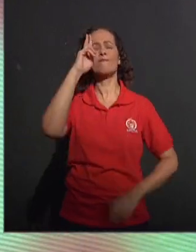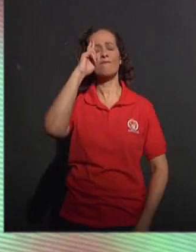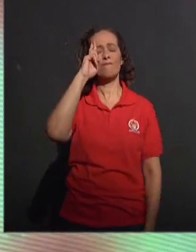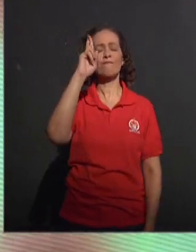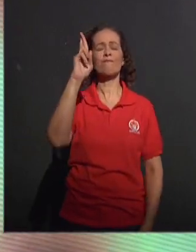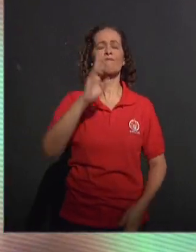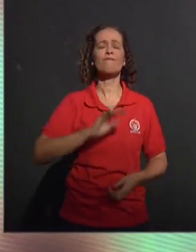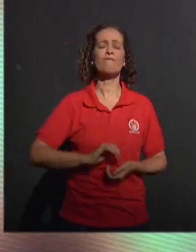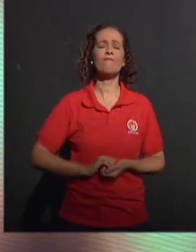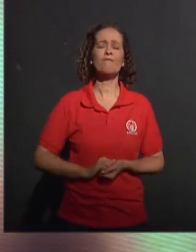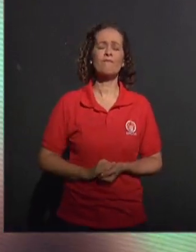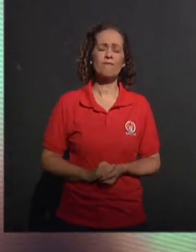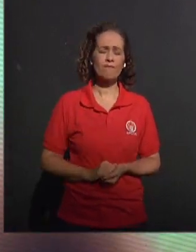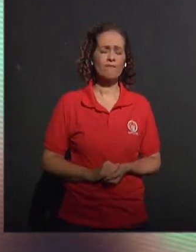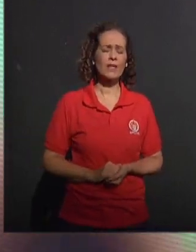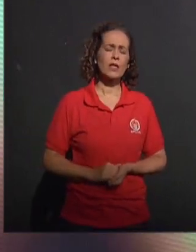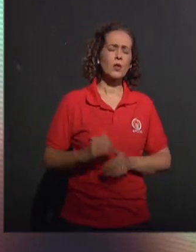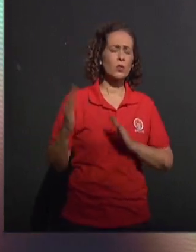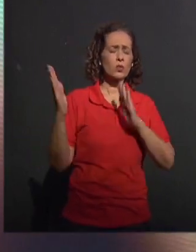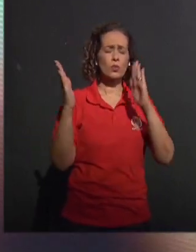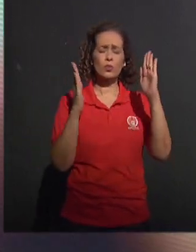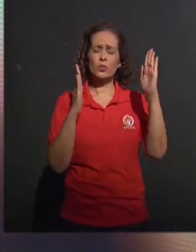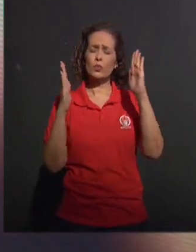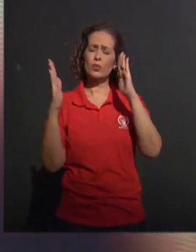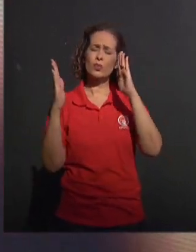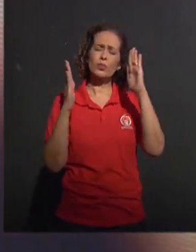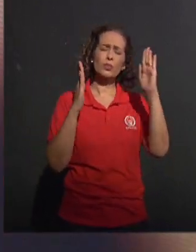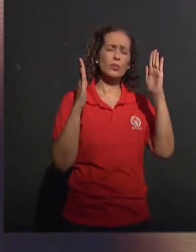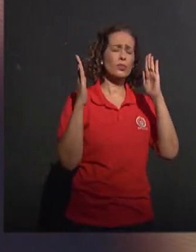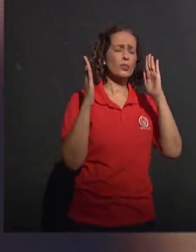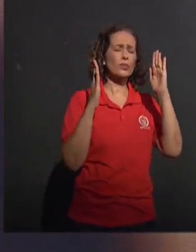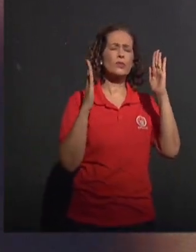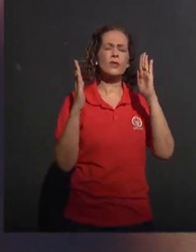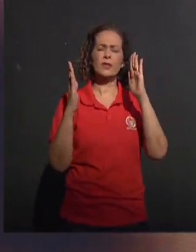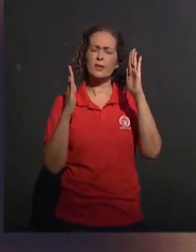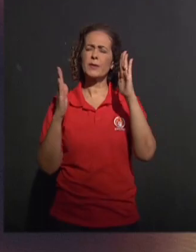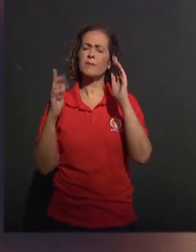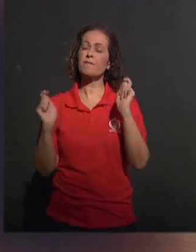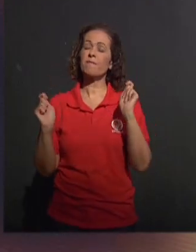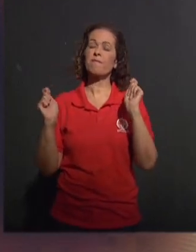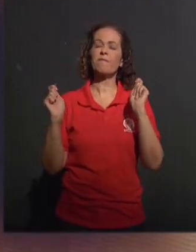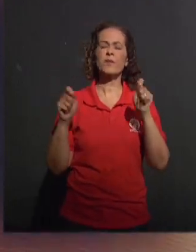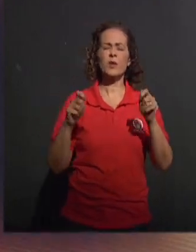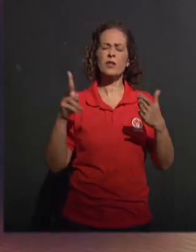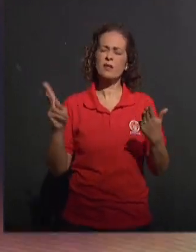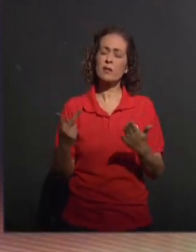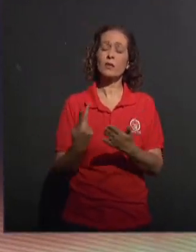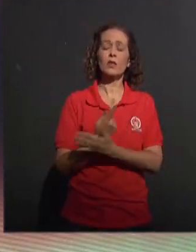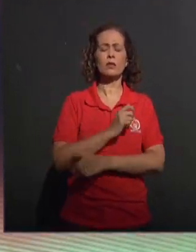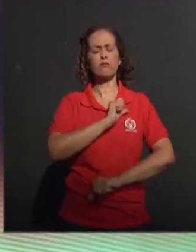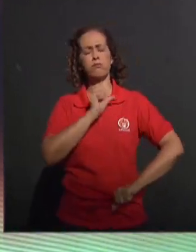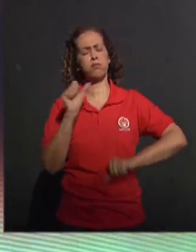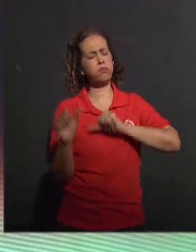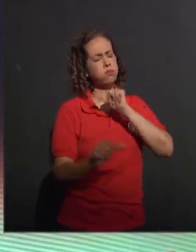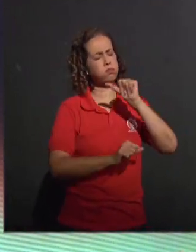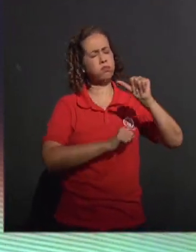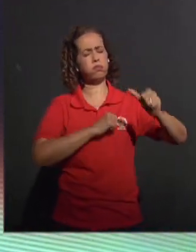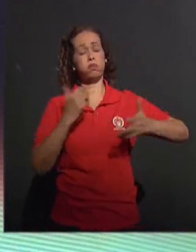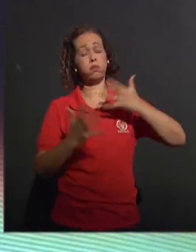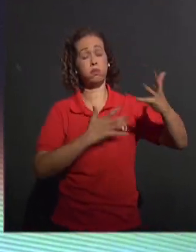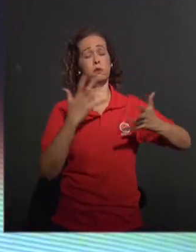Ó Deus, que no meio disso tudo, Tu possas provocar um avivamento como nunca existiu, Senhor.